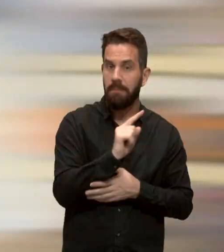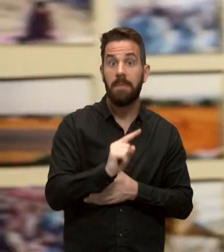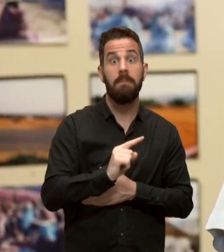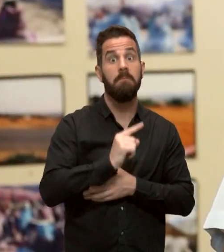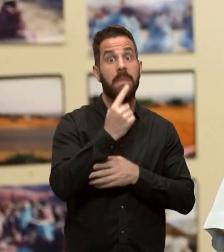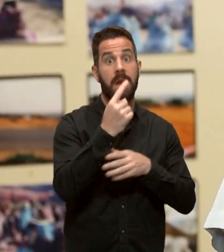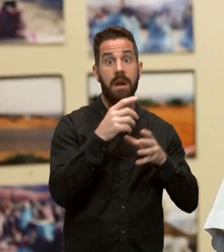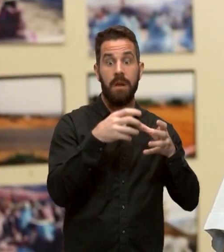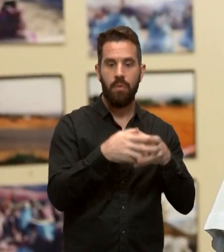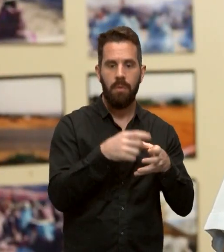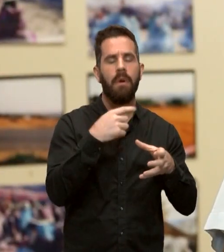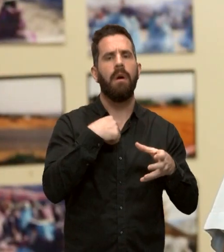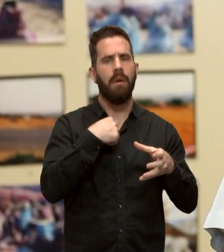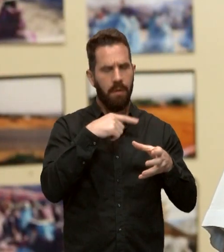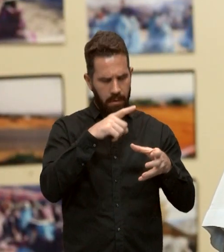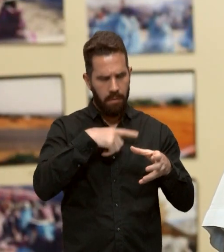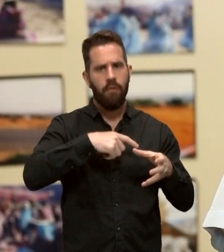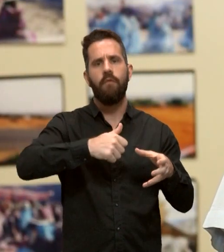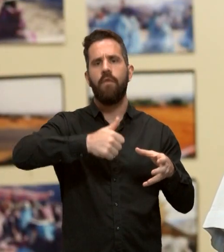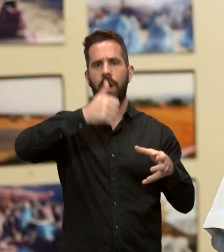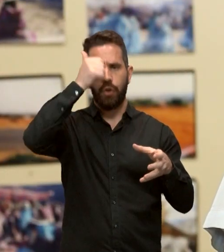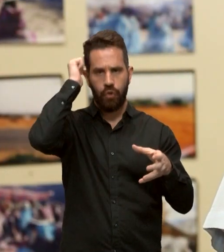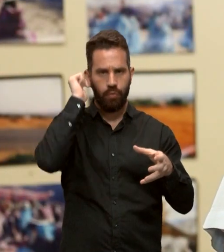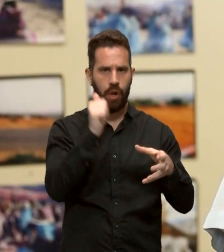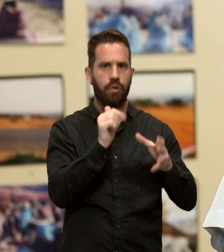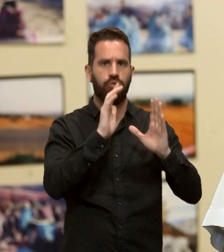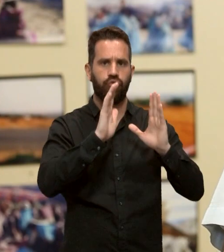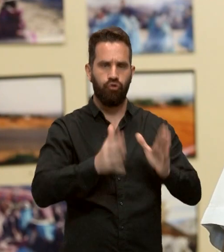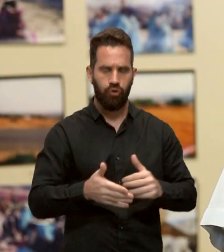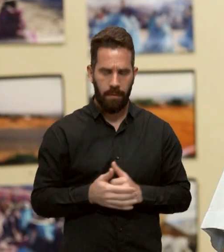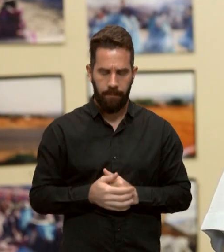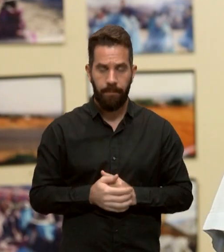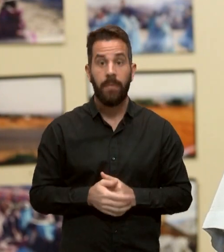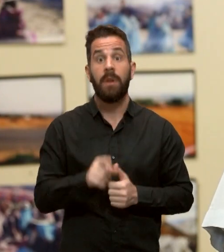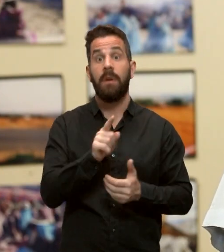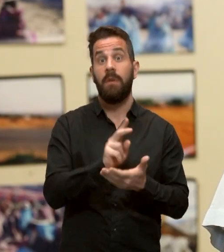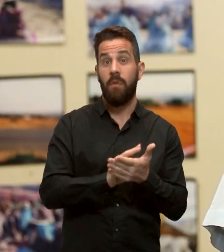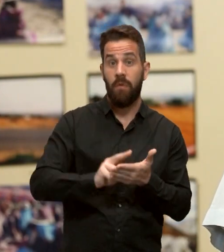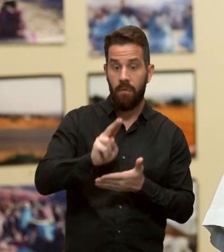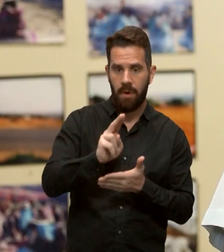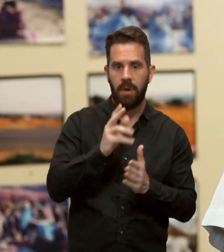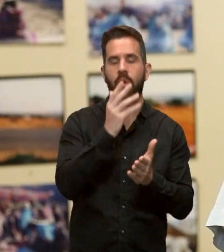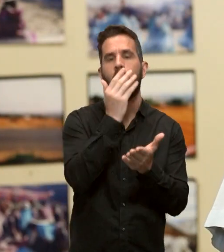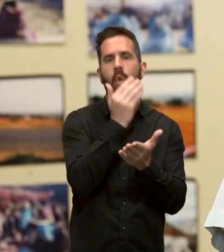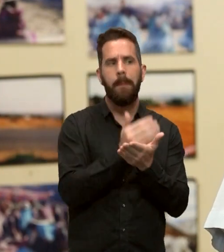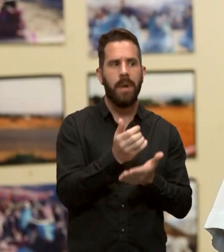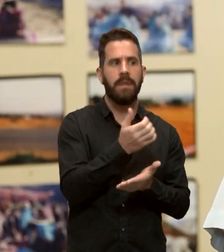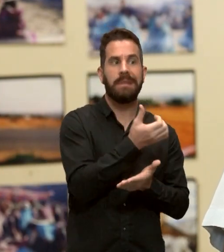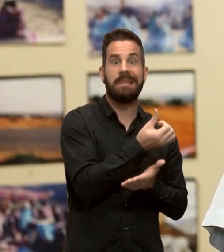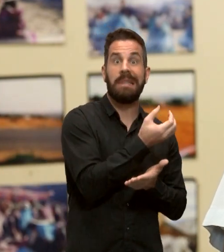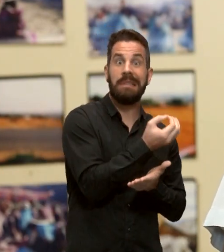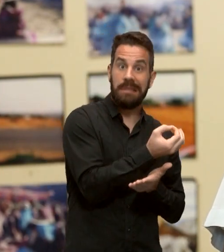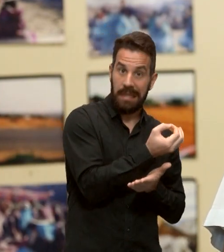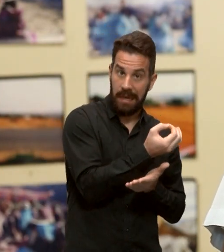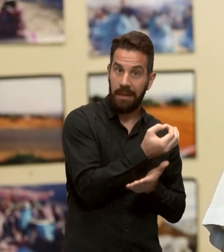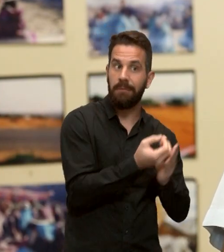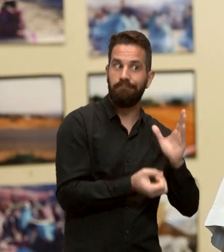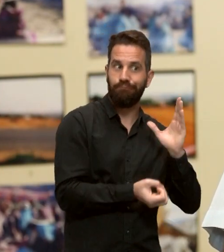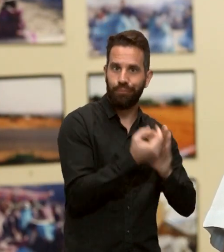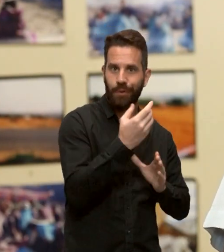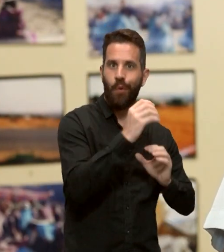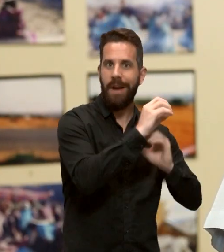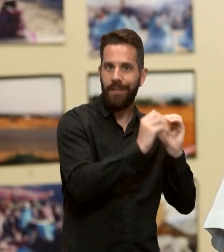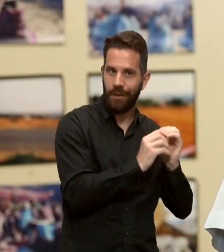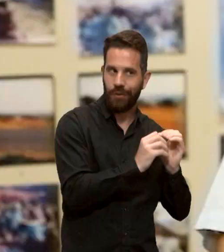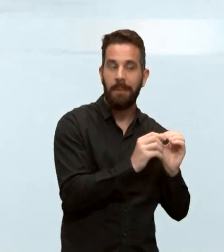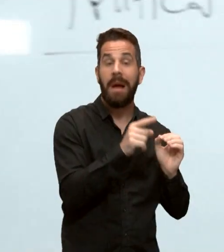fiz o vestibular. A universidade é de 60, mas começou a funcionar em 62. Então foi no